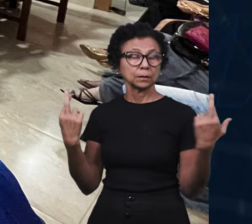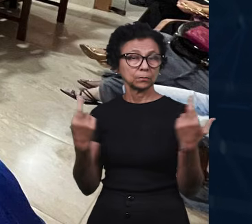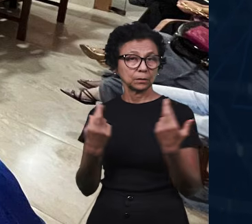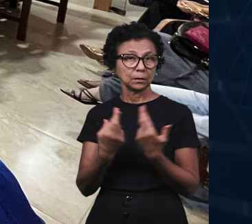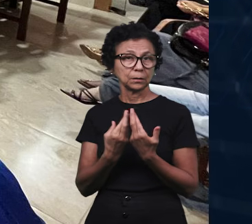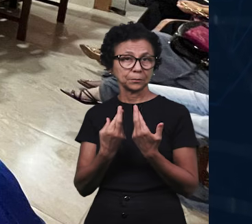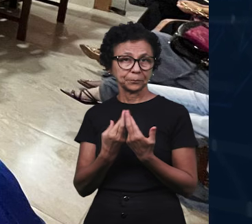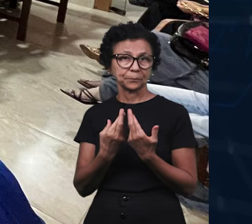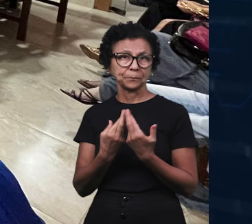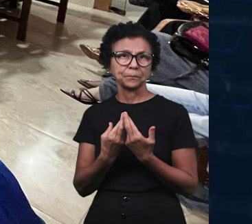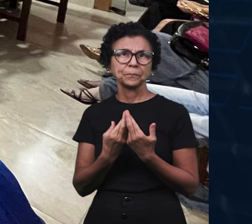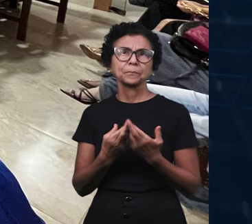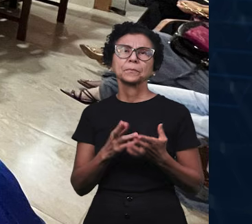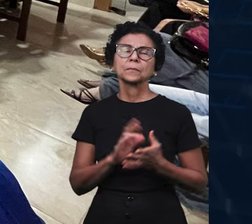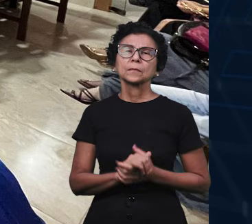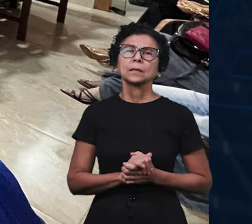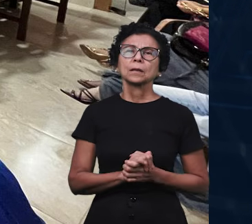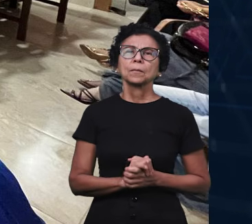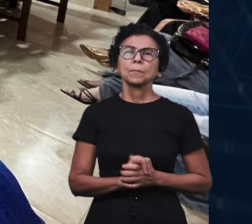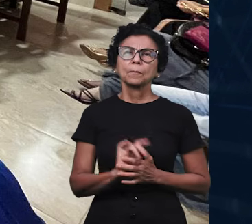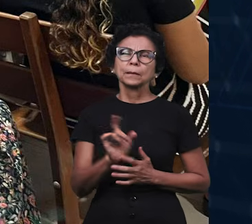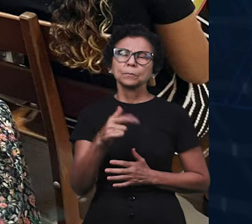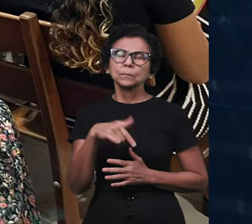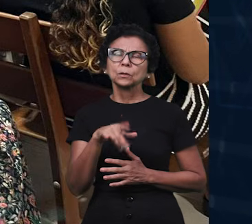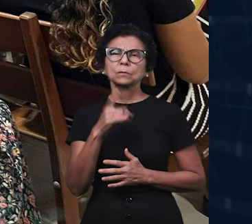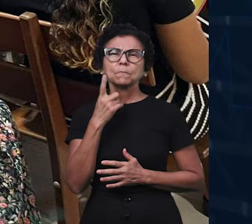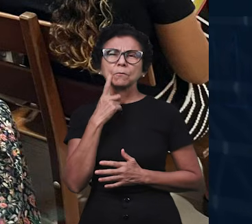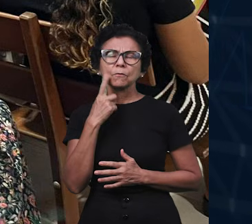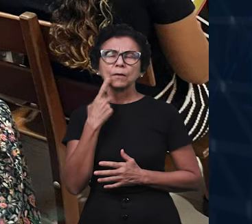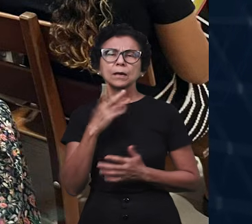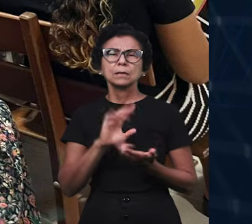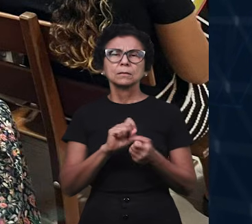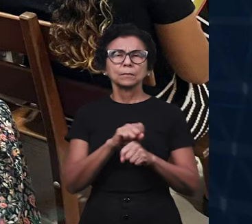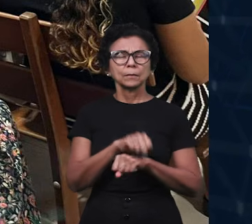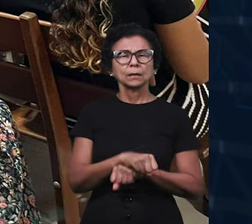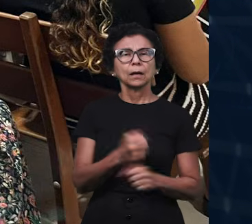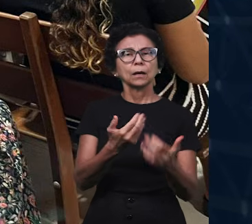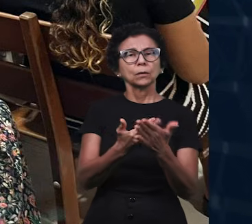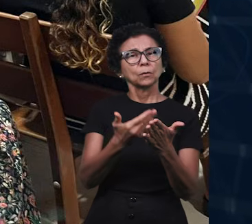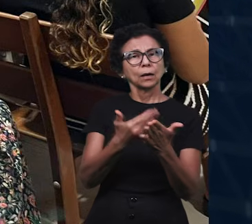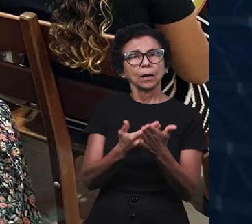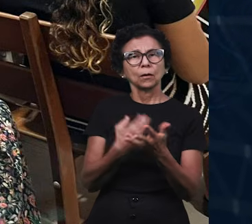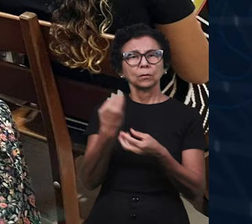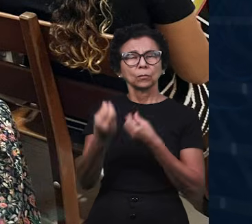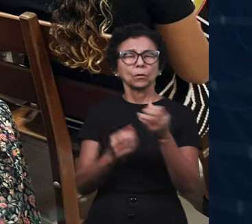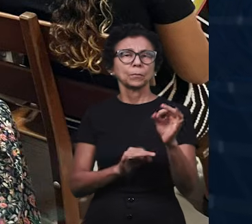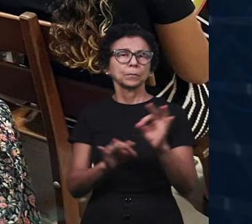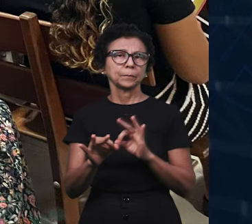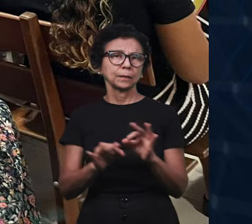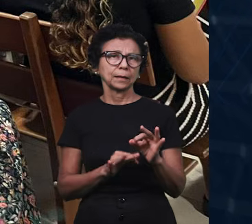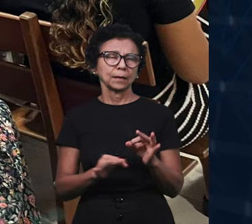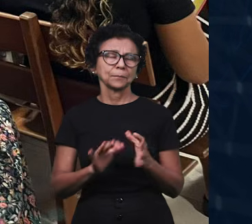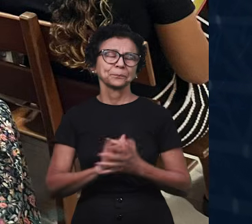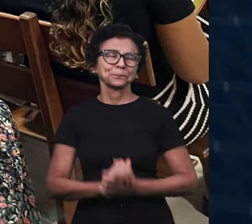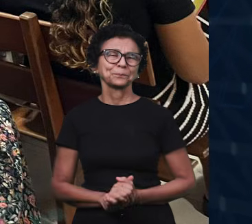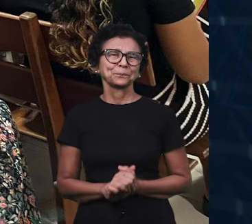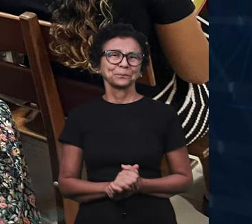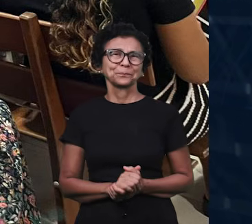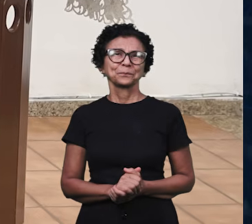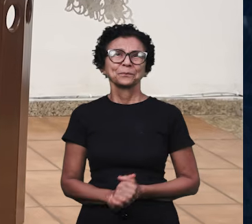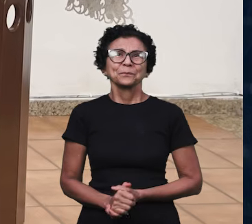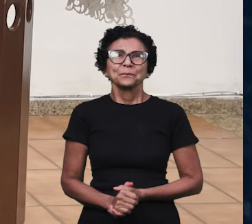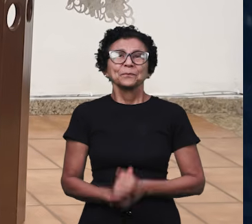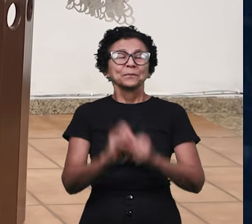grande reunião na igreja de Piúma 1 para alinhamento e orientações sobre o seminário. As irmãs presentes receberam uma grande